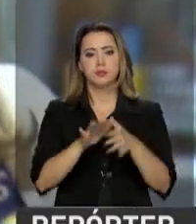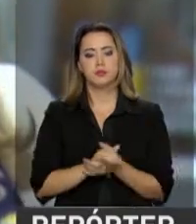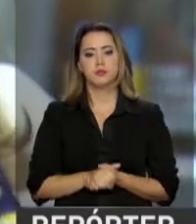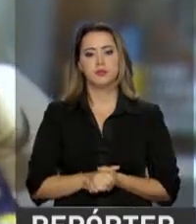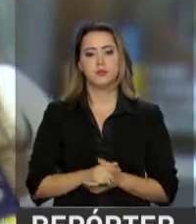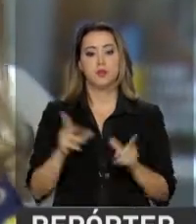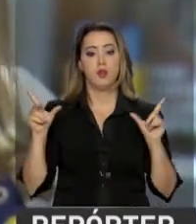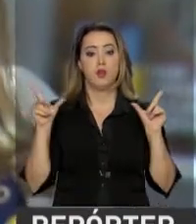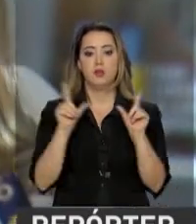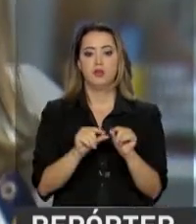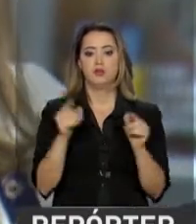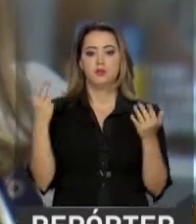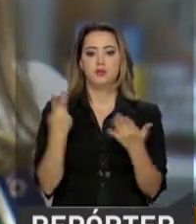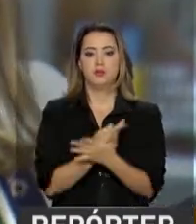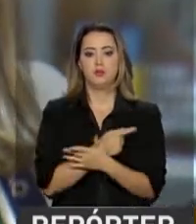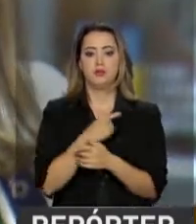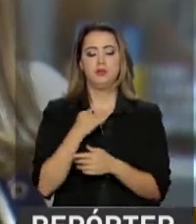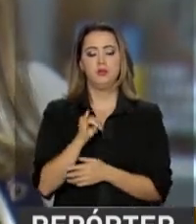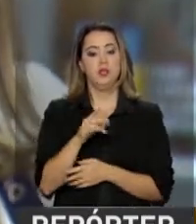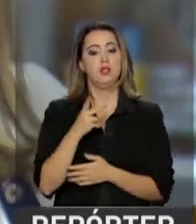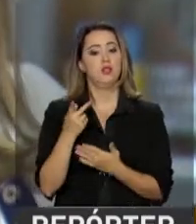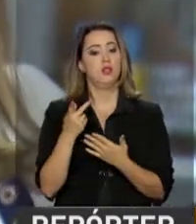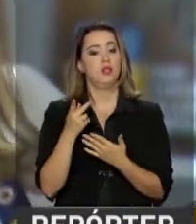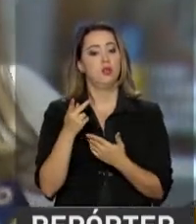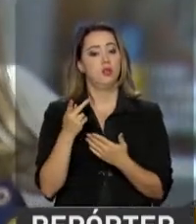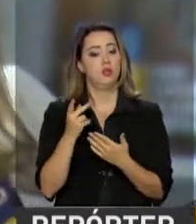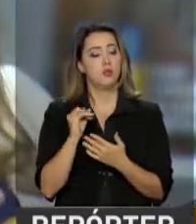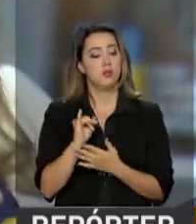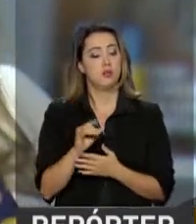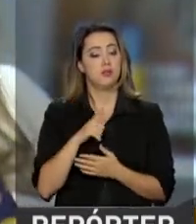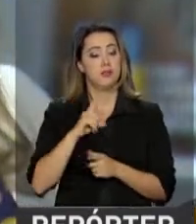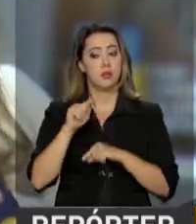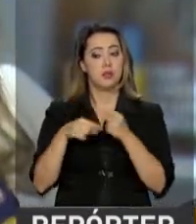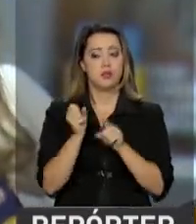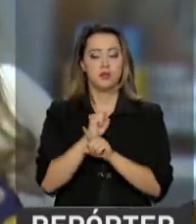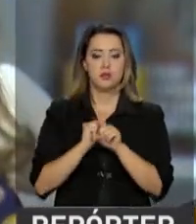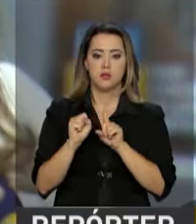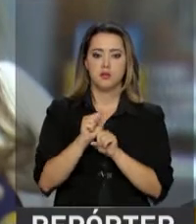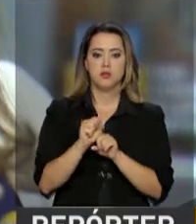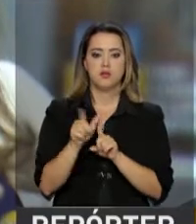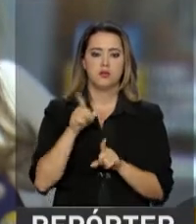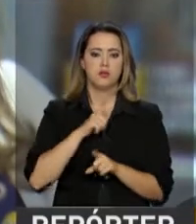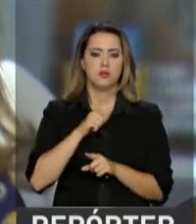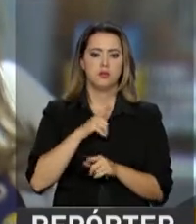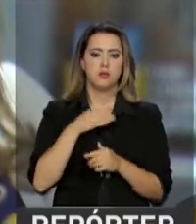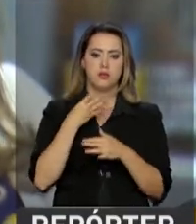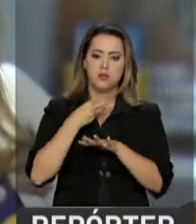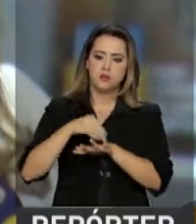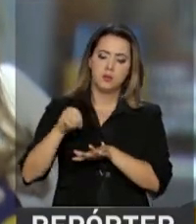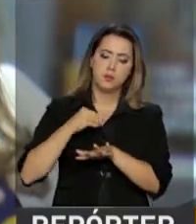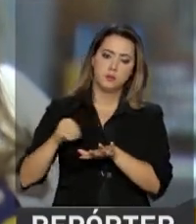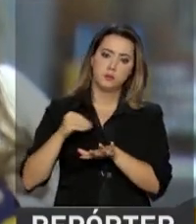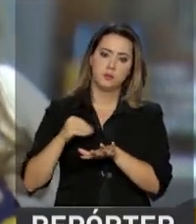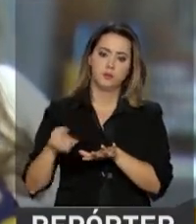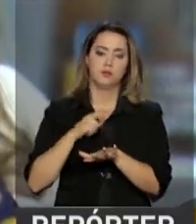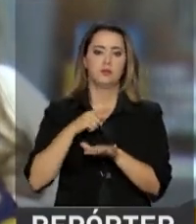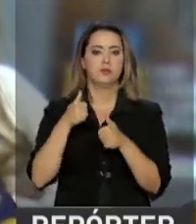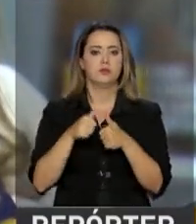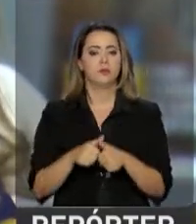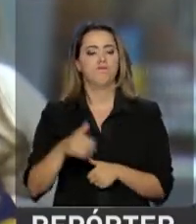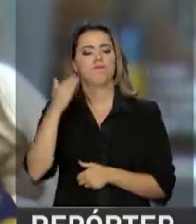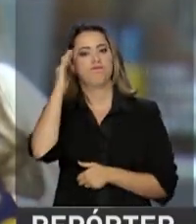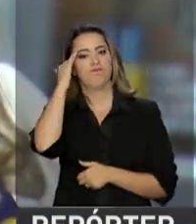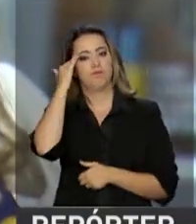dos acidentes só vai ocorrer depois que a sociedade tenha as informações e esteja